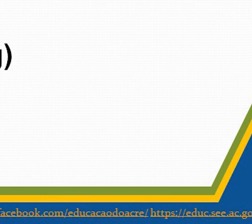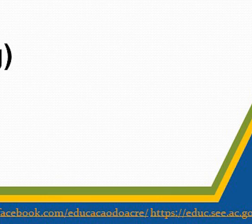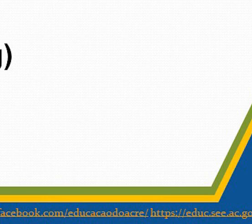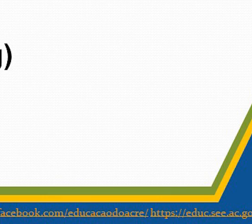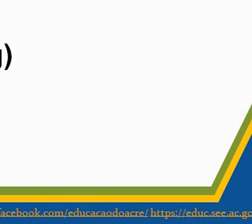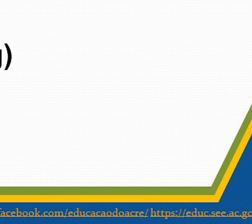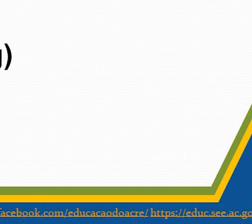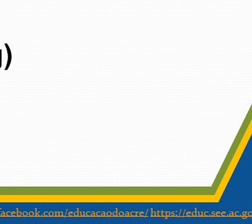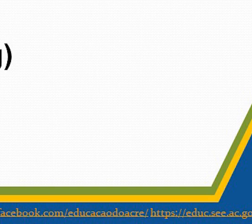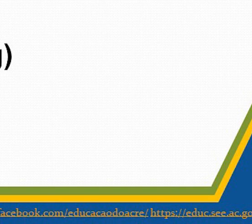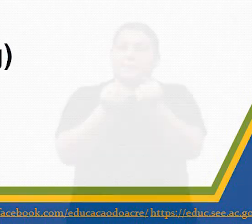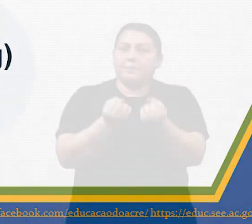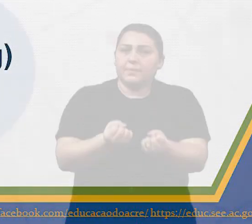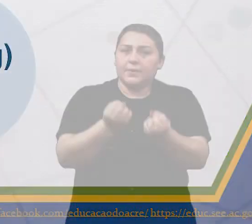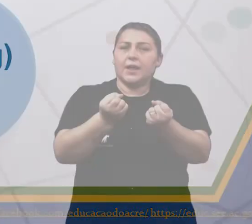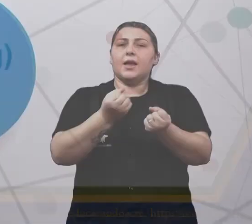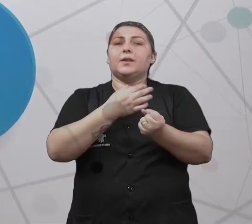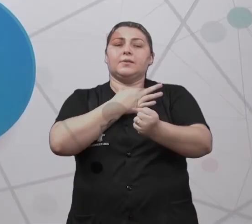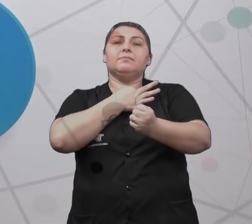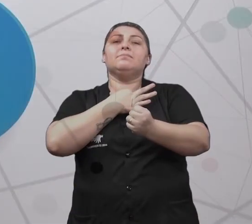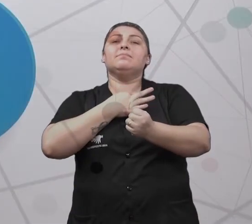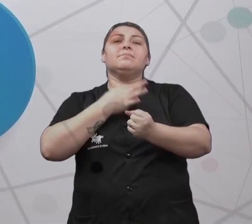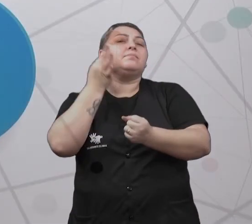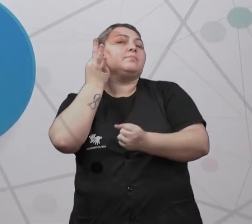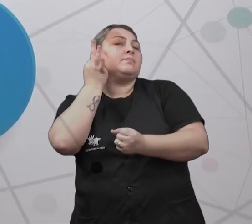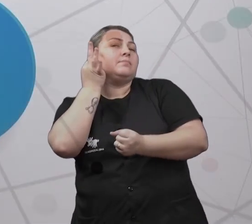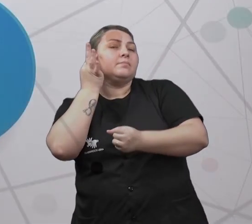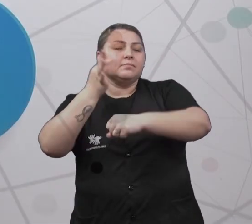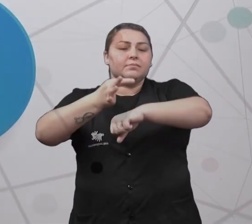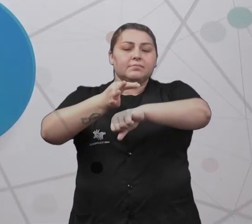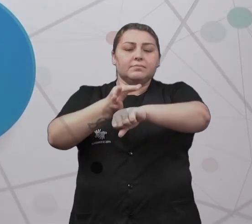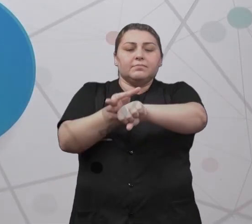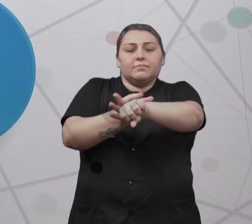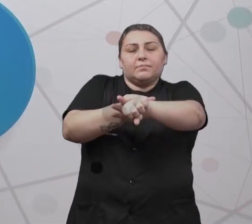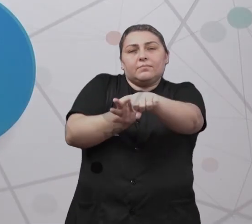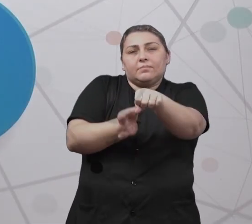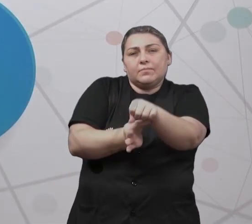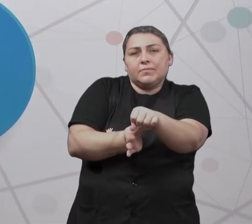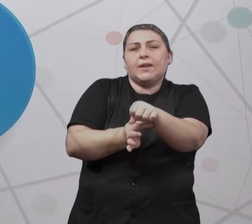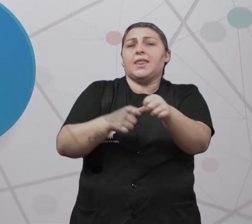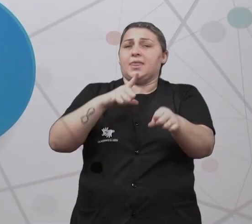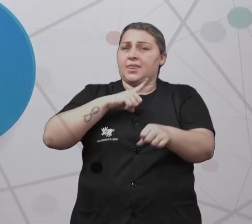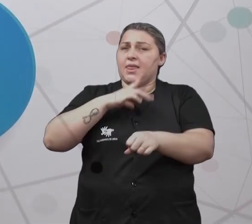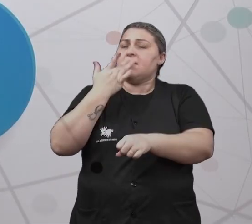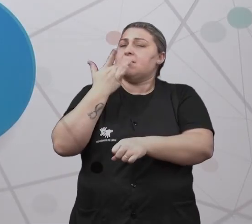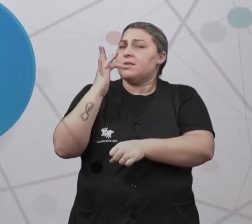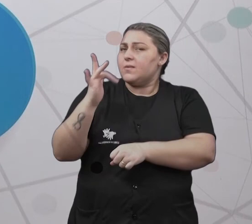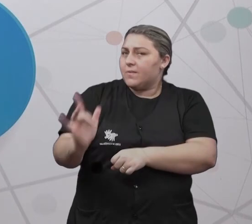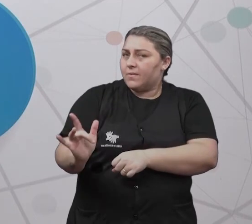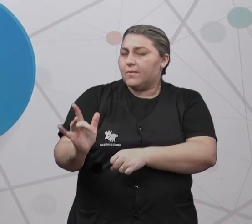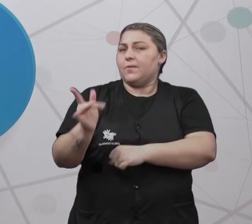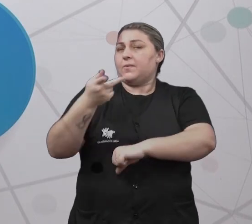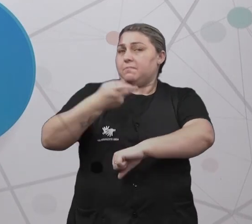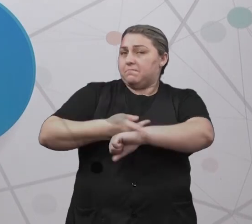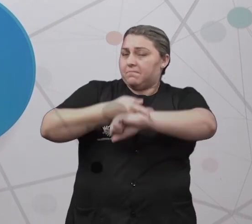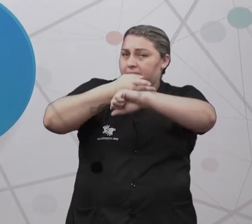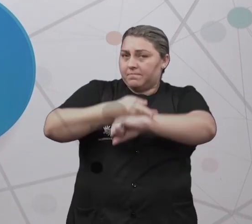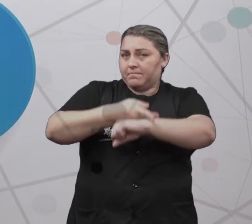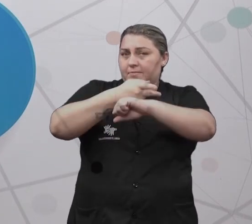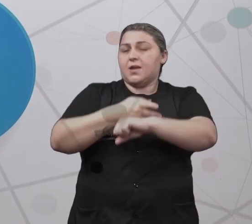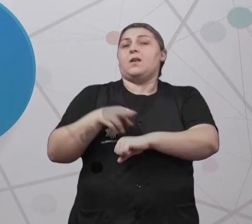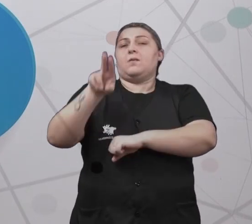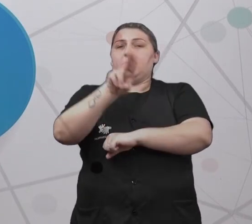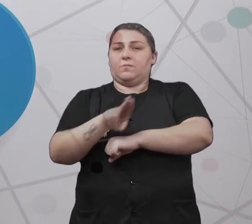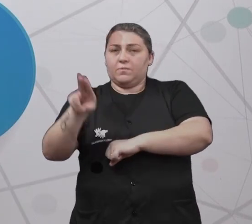utilizado para joias, né? Para saber quantos quilos tenho de ouro, de pedras preciosas. Então,